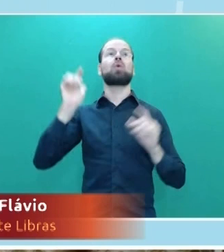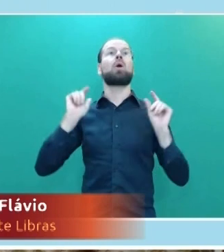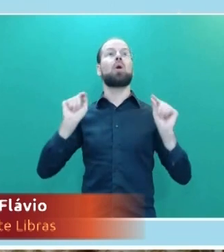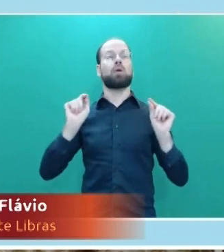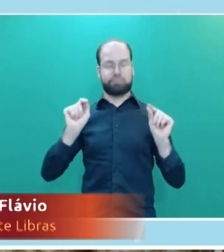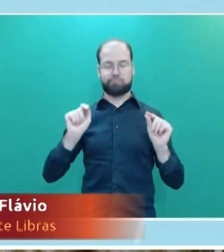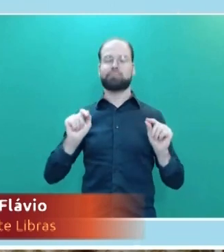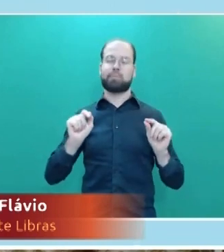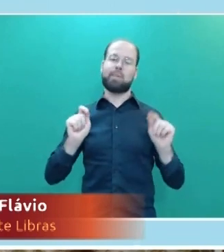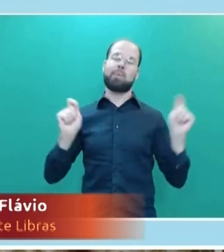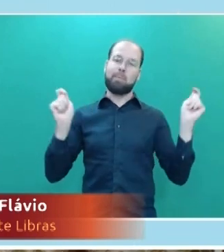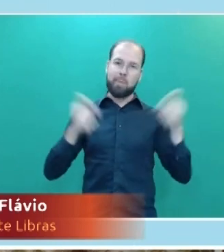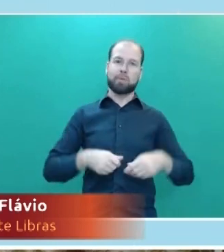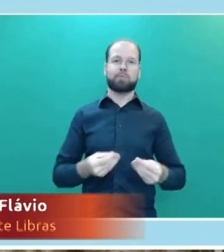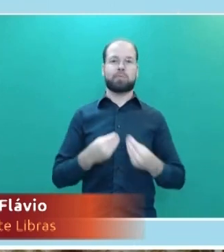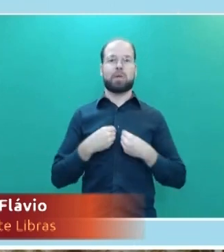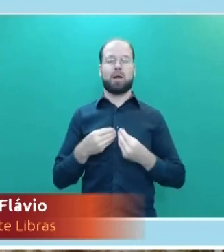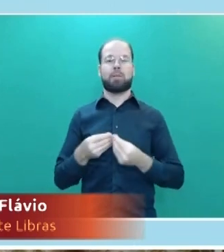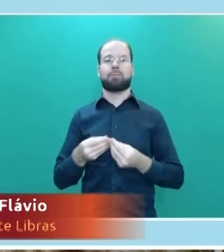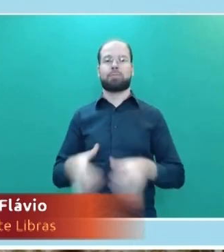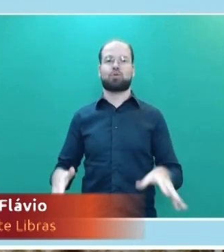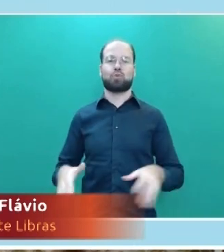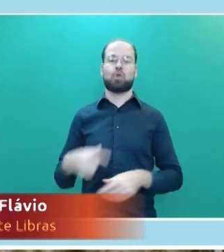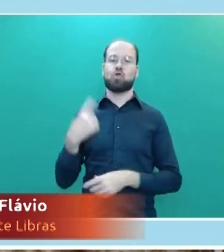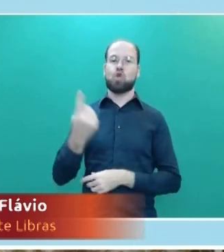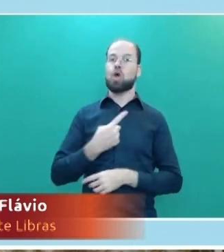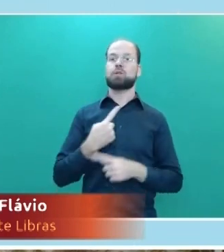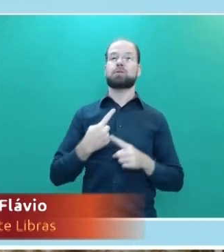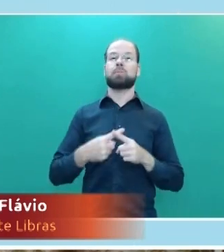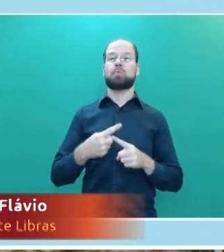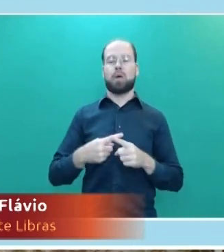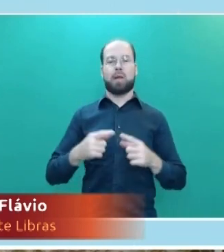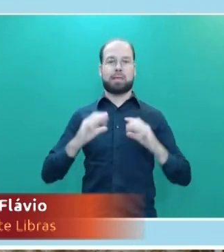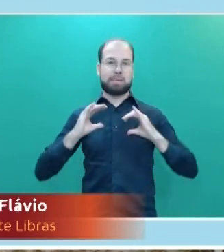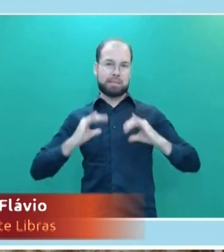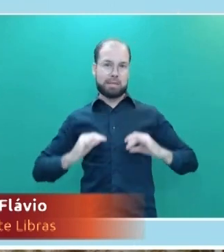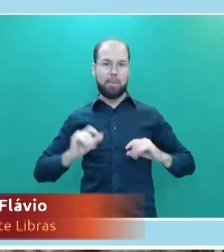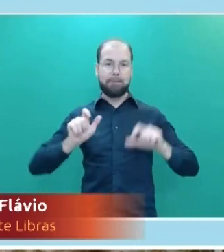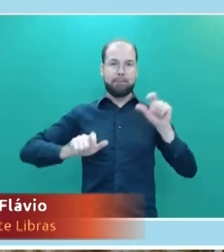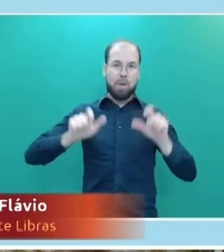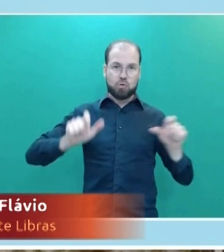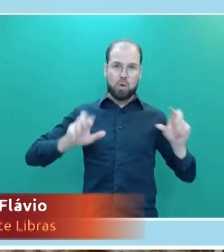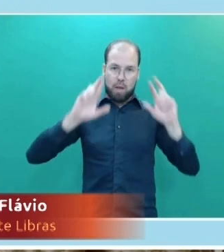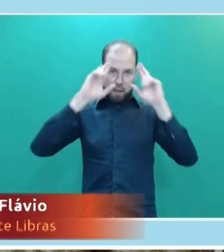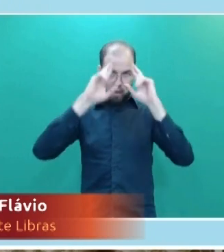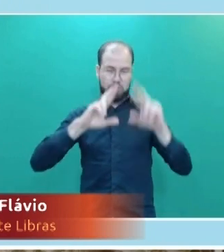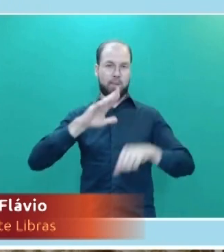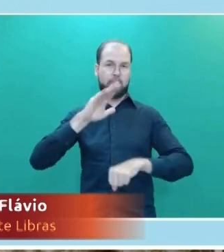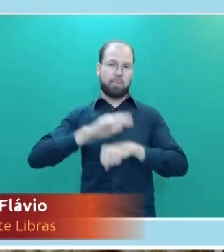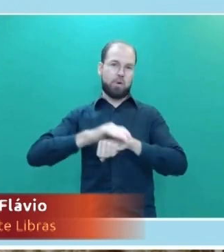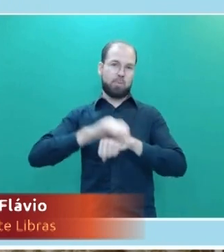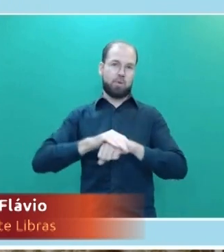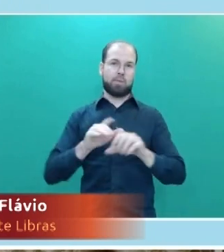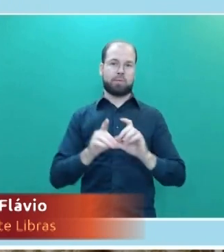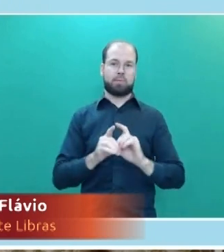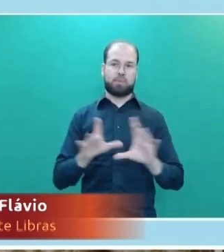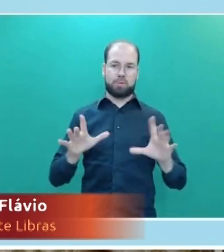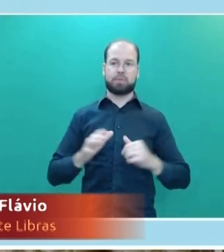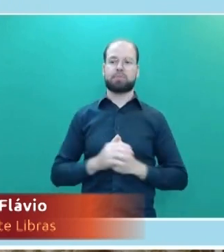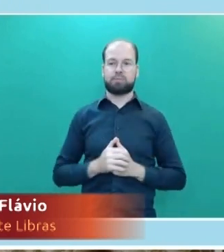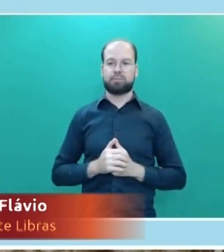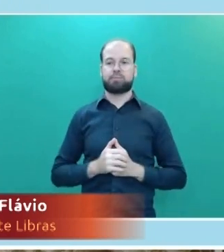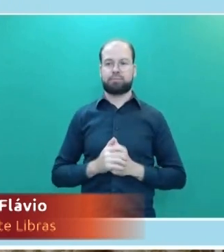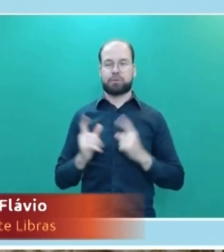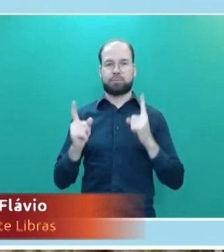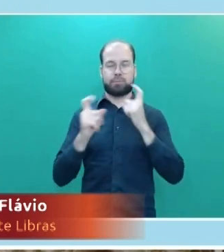que a gente entende como ser um cidadão, uma pessoa respeitável e a nossa própria democracia. Então, Lueli, é um momento muito